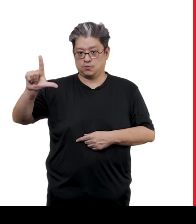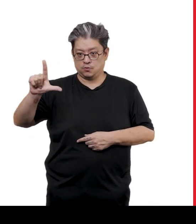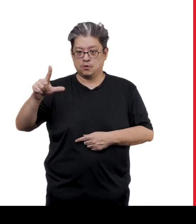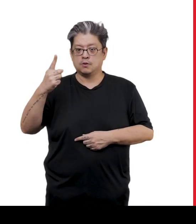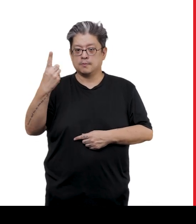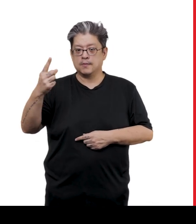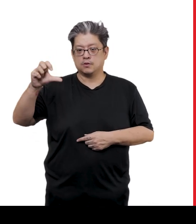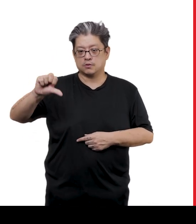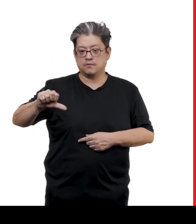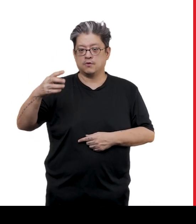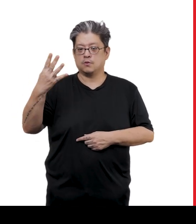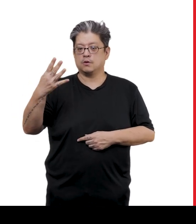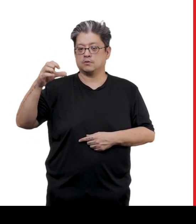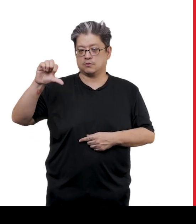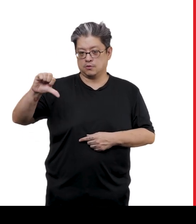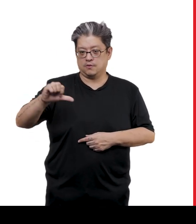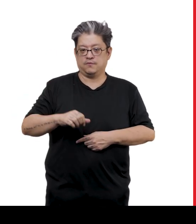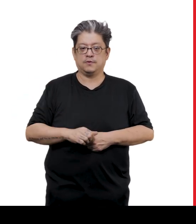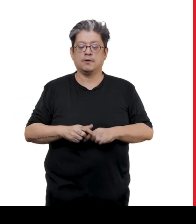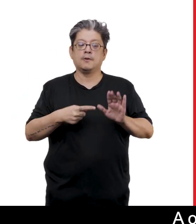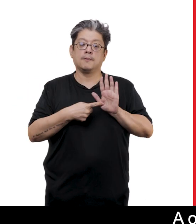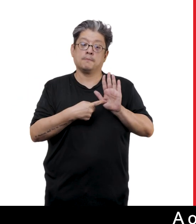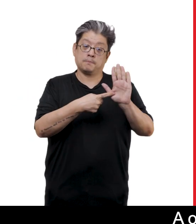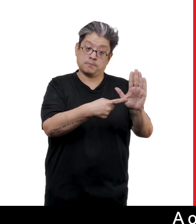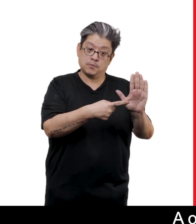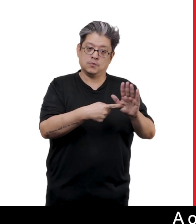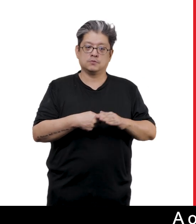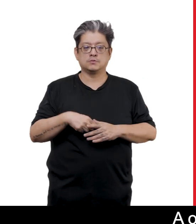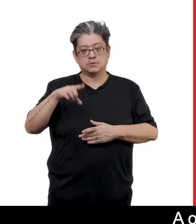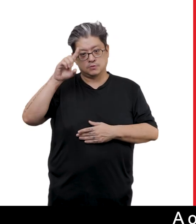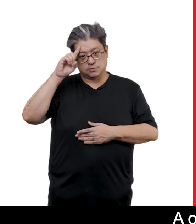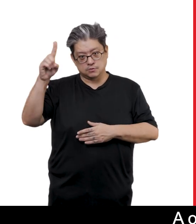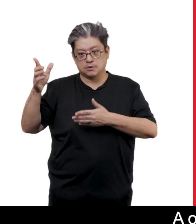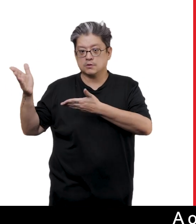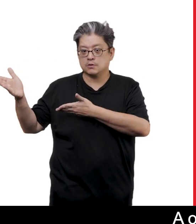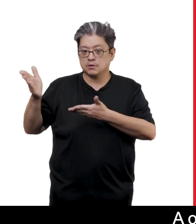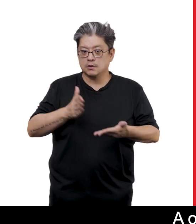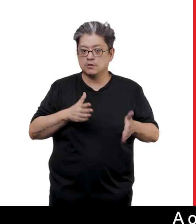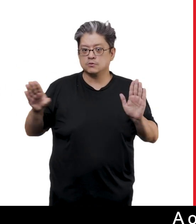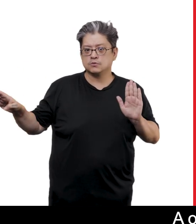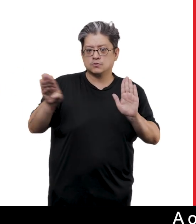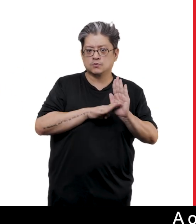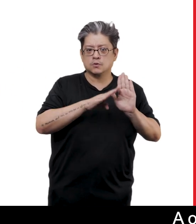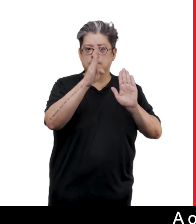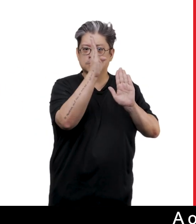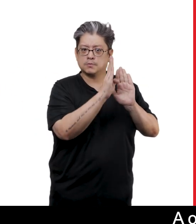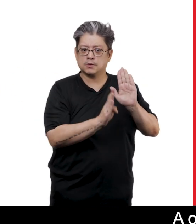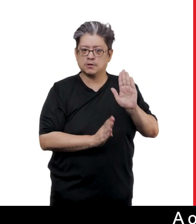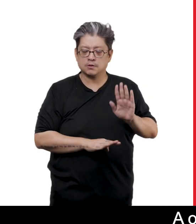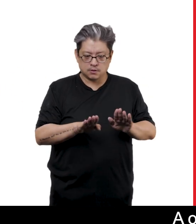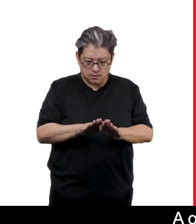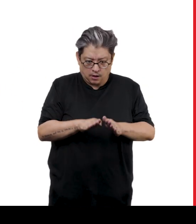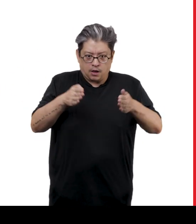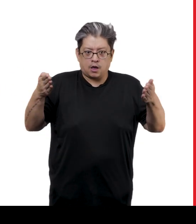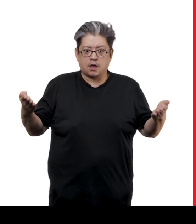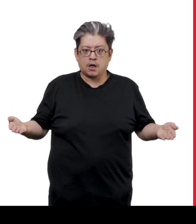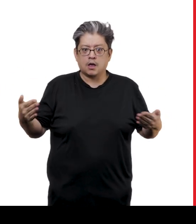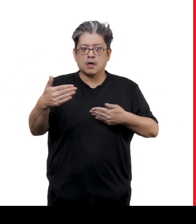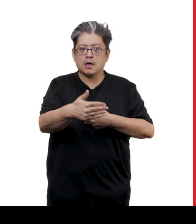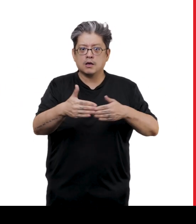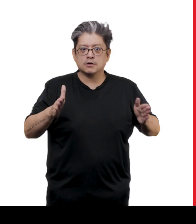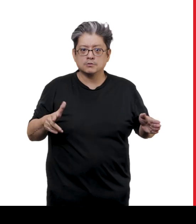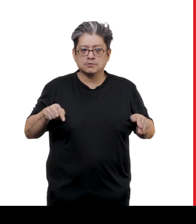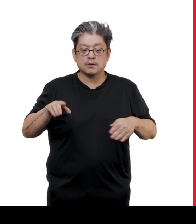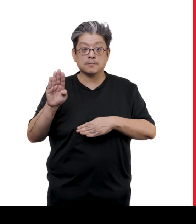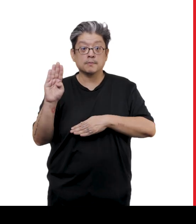a chegada dessa tela ao Brasil. A obra está sendo retirada da caixa de madeira onde estava acondicionada e